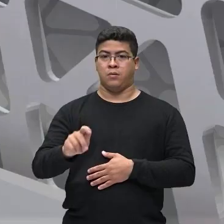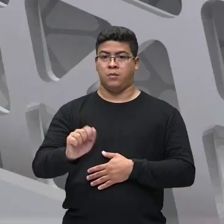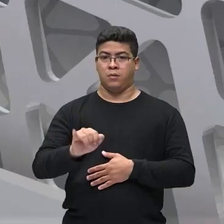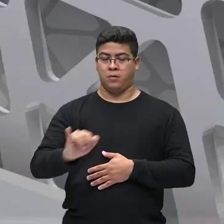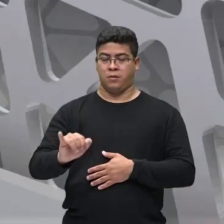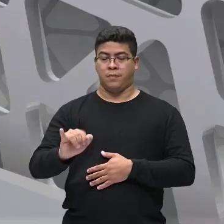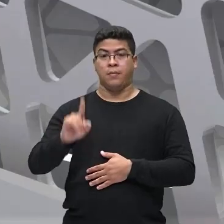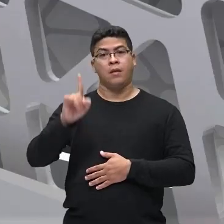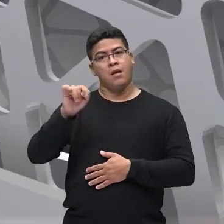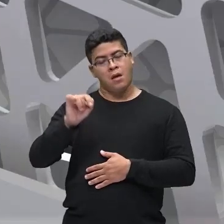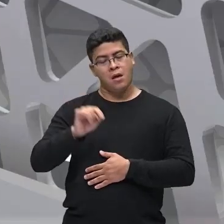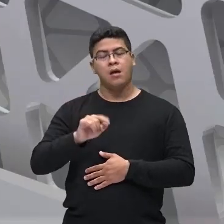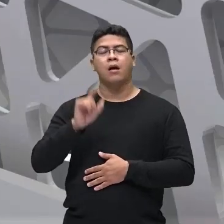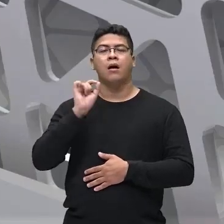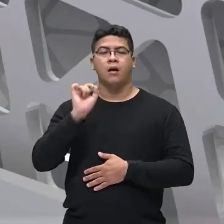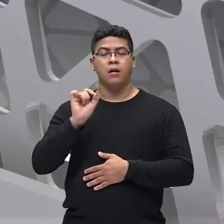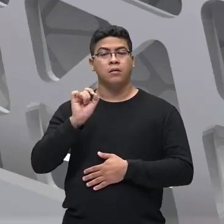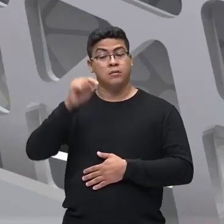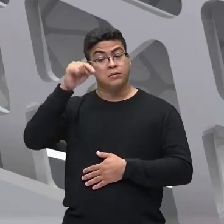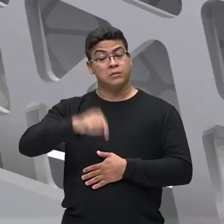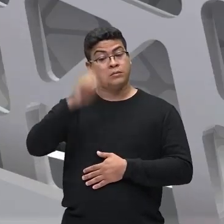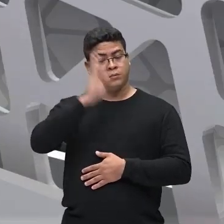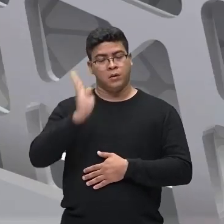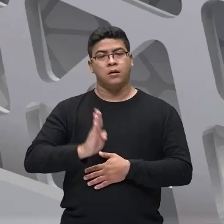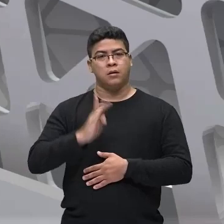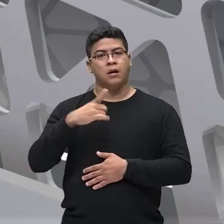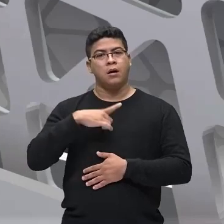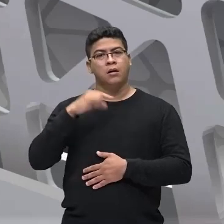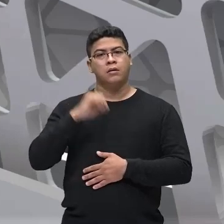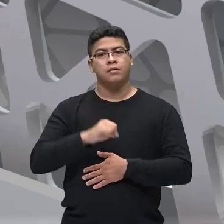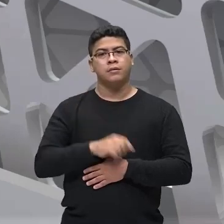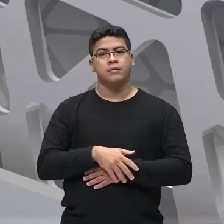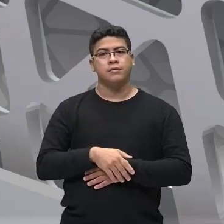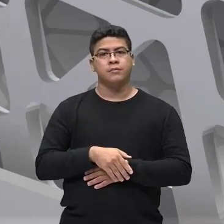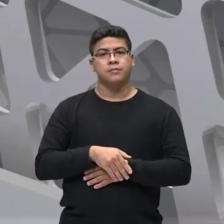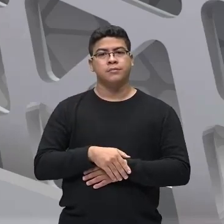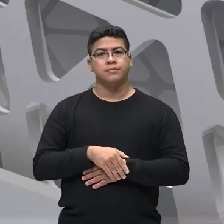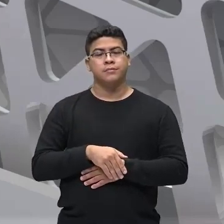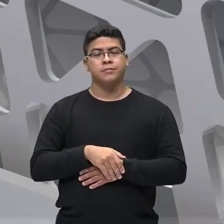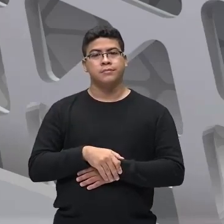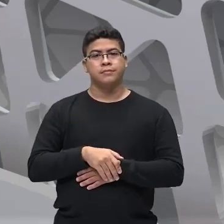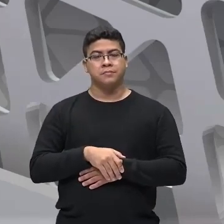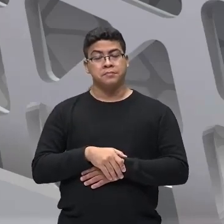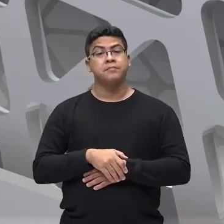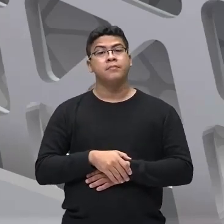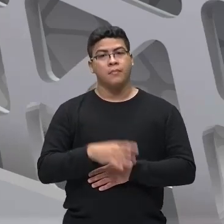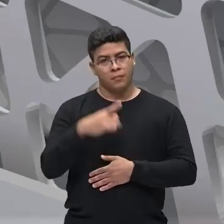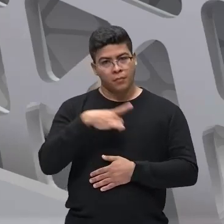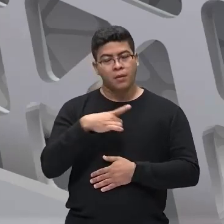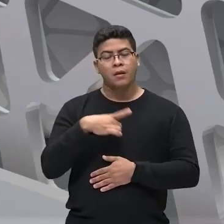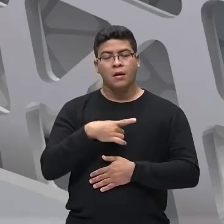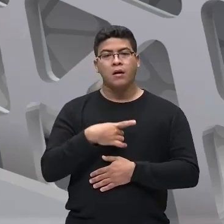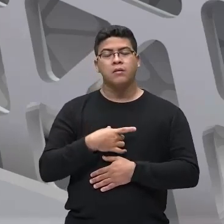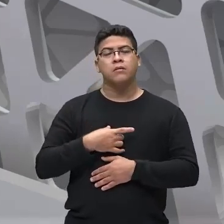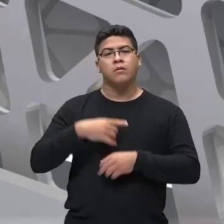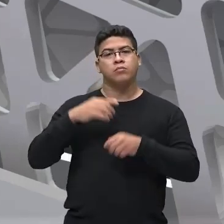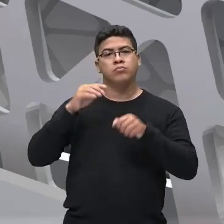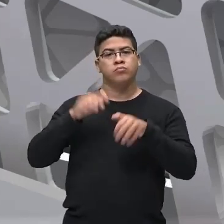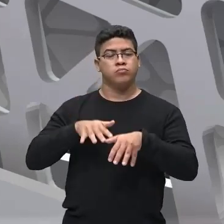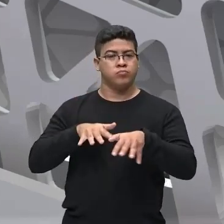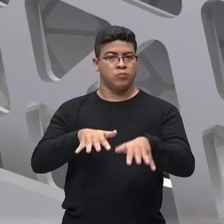vocês. Existe um movimento islâmico, por favor, aqui comigo. Existe um movimento